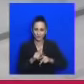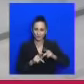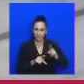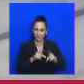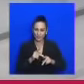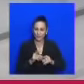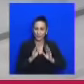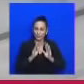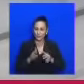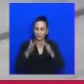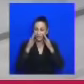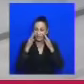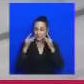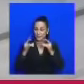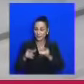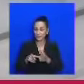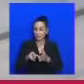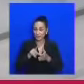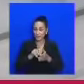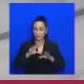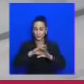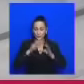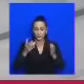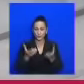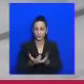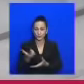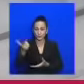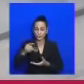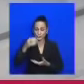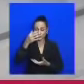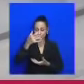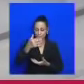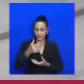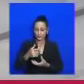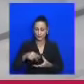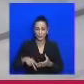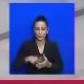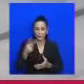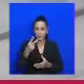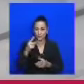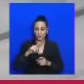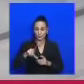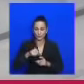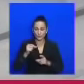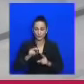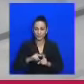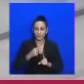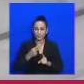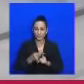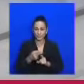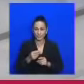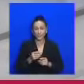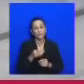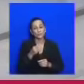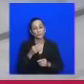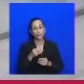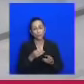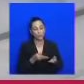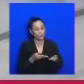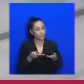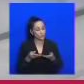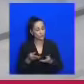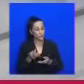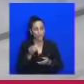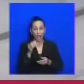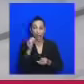populares. Conforme explicamos, o globo agora será reabastecido para a realização do segundo sorteio da Dupla Cena. Vou convidar o Paulo, nosso